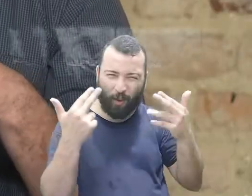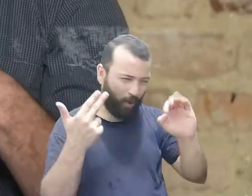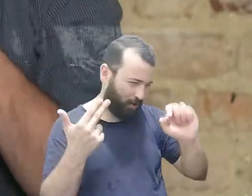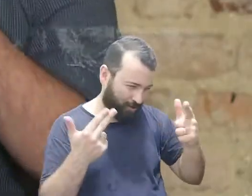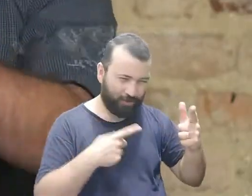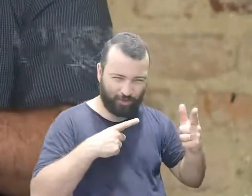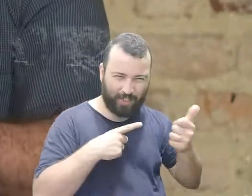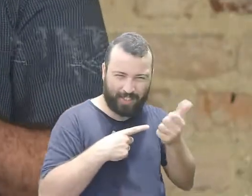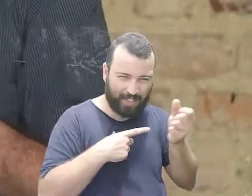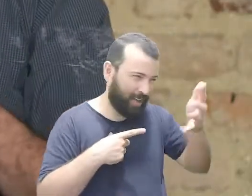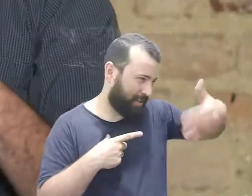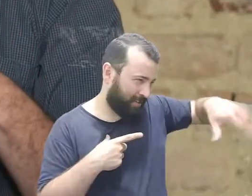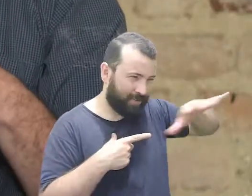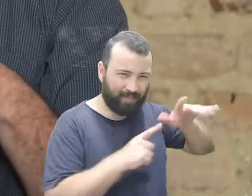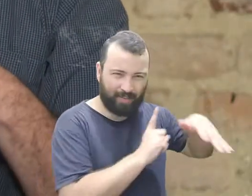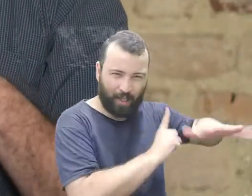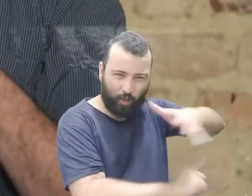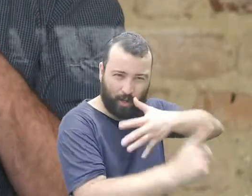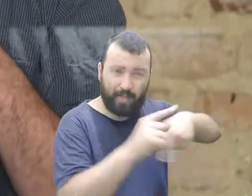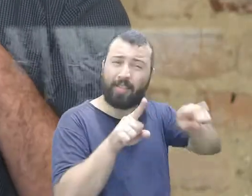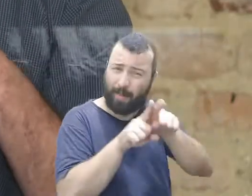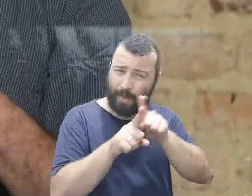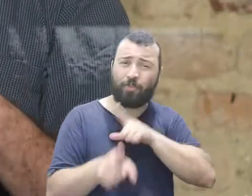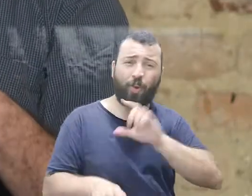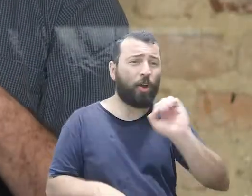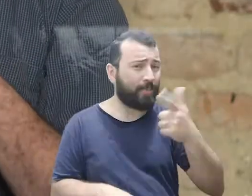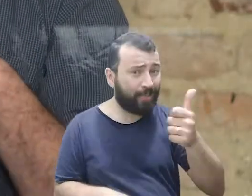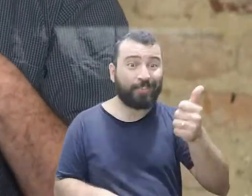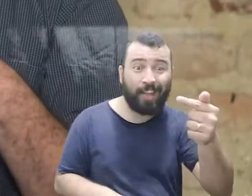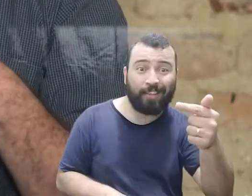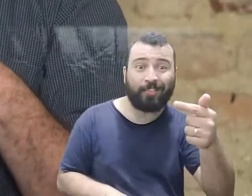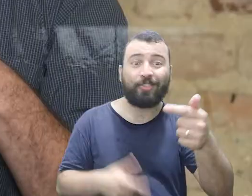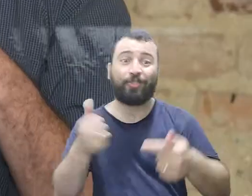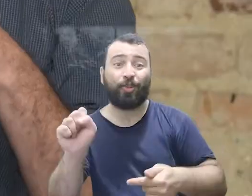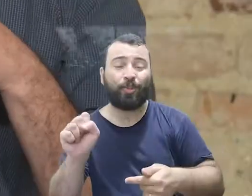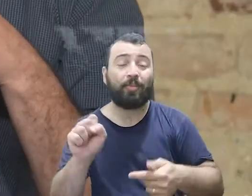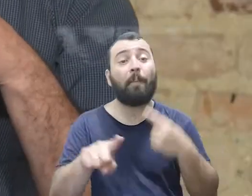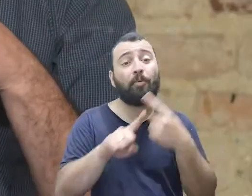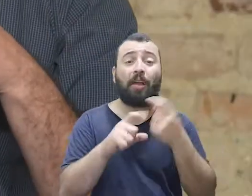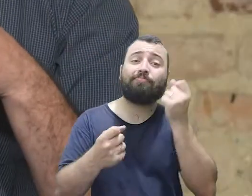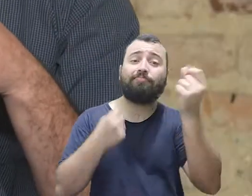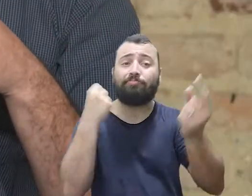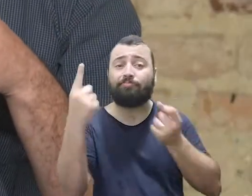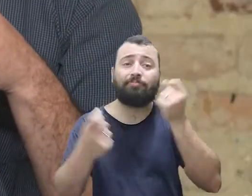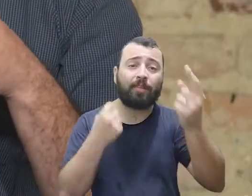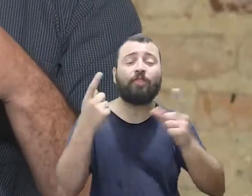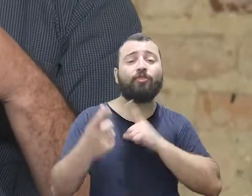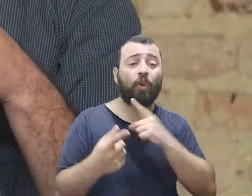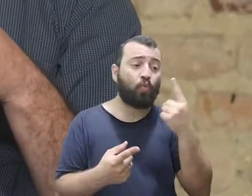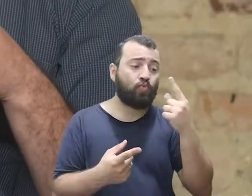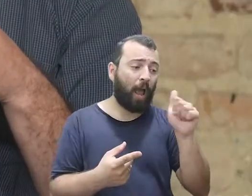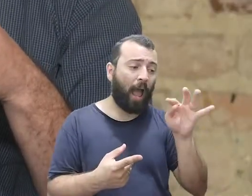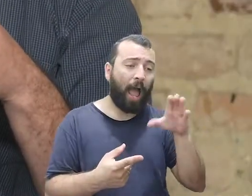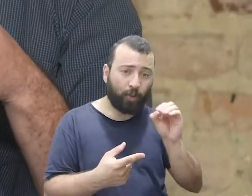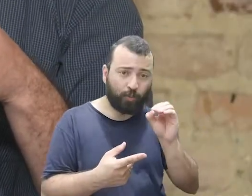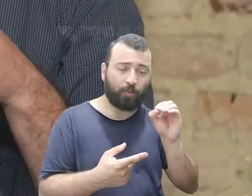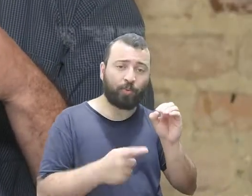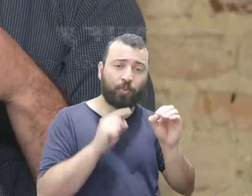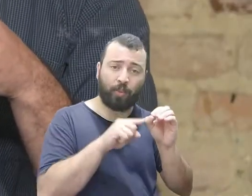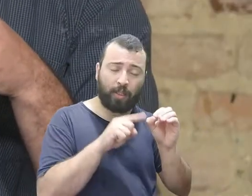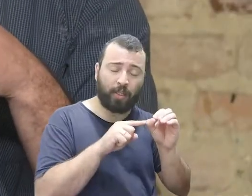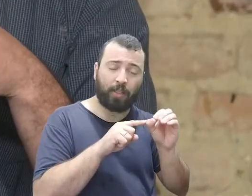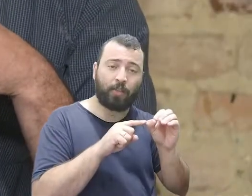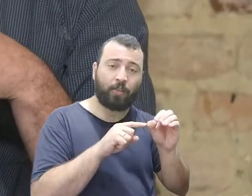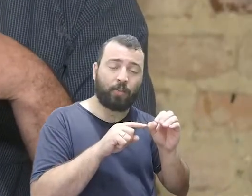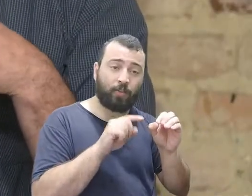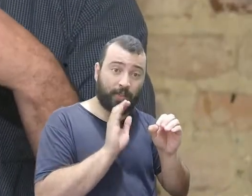como tem oxigênio 16 na natureza, existe oxigênio 17 e 18, porque eventualmente tem átomos de oxigênio que tem,